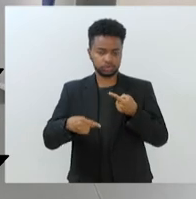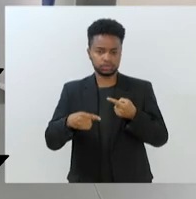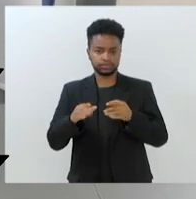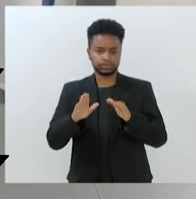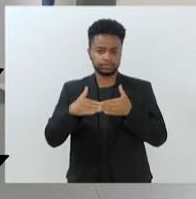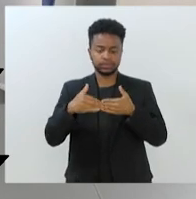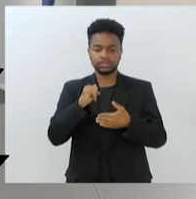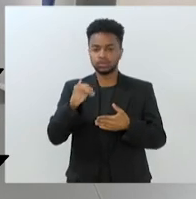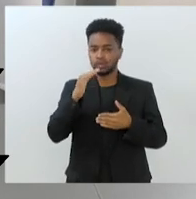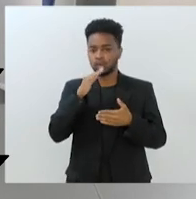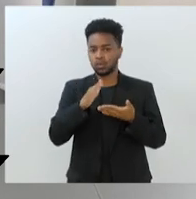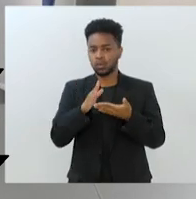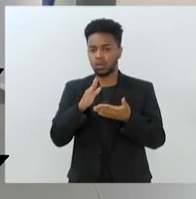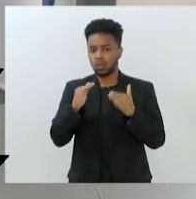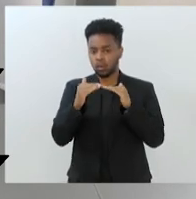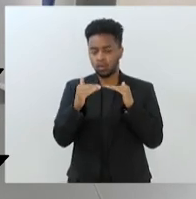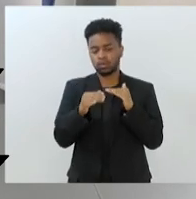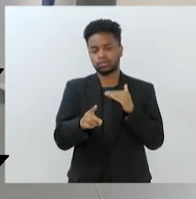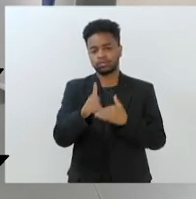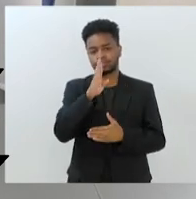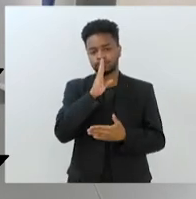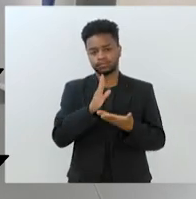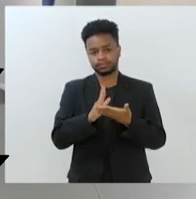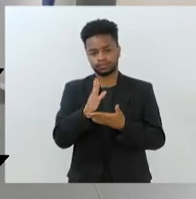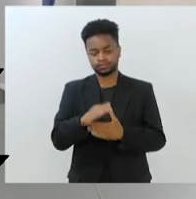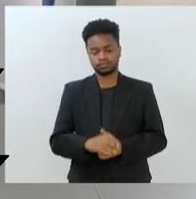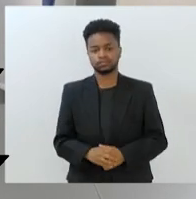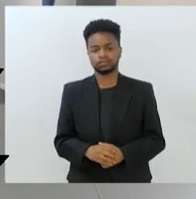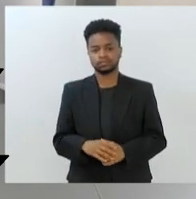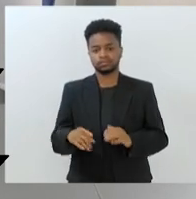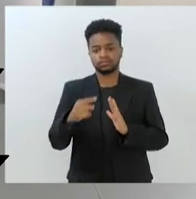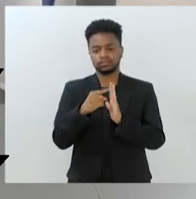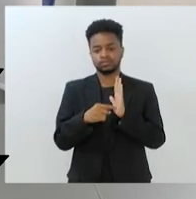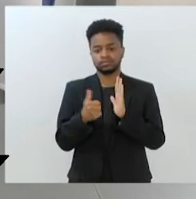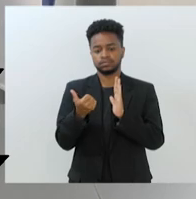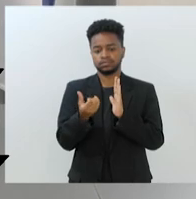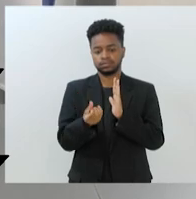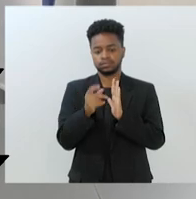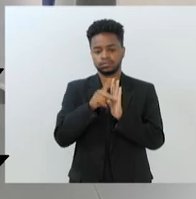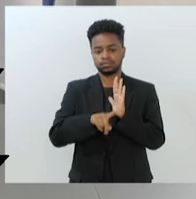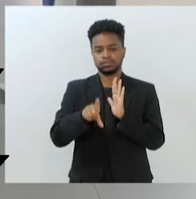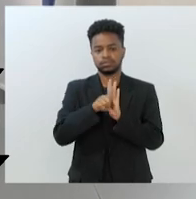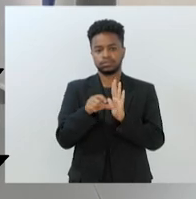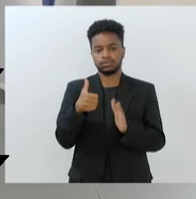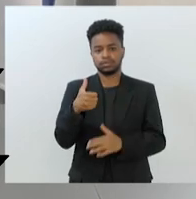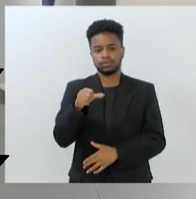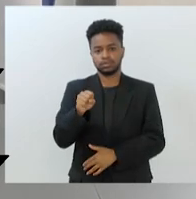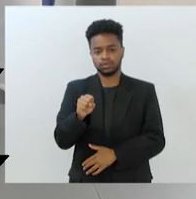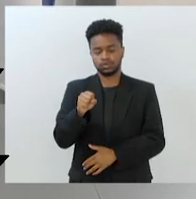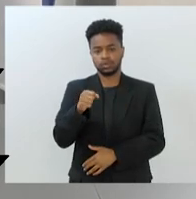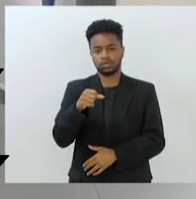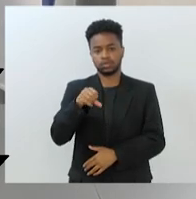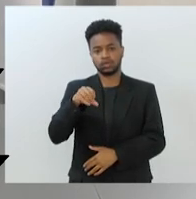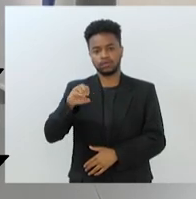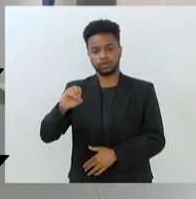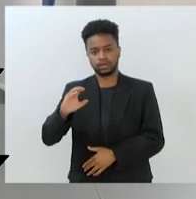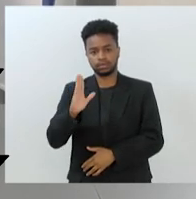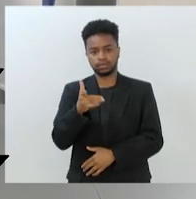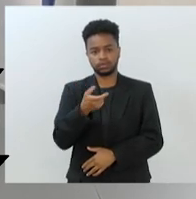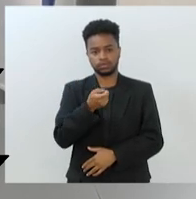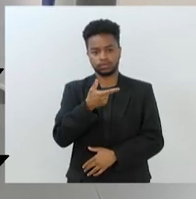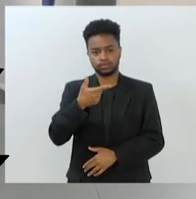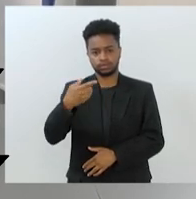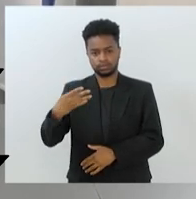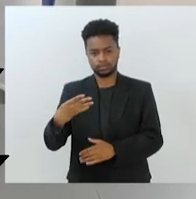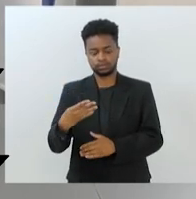permaneçam como estão, aprovado. Projeto 16 da pauta, projeto de lei 2890 de 24, de autoria do deputado Marcelo Dino,